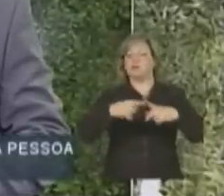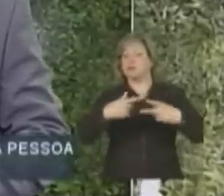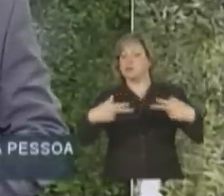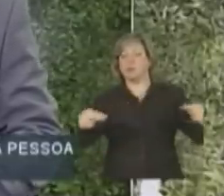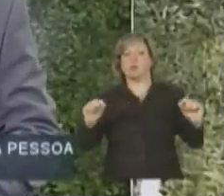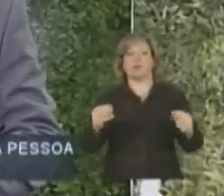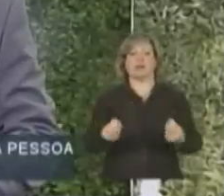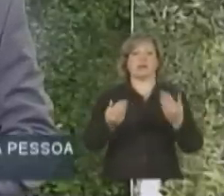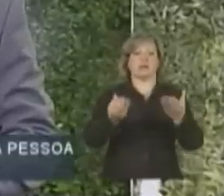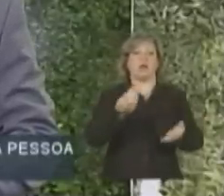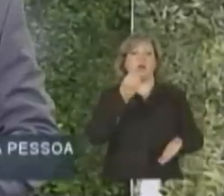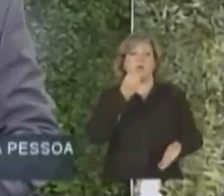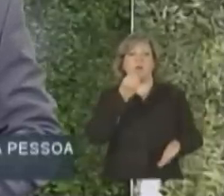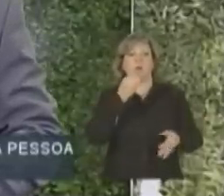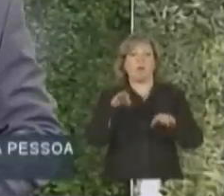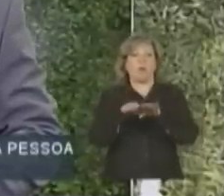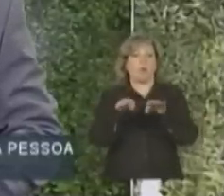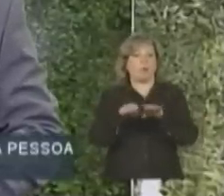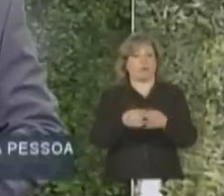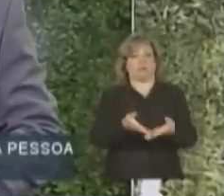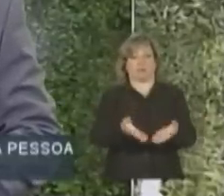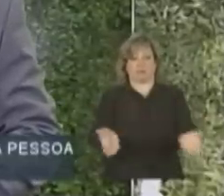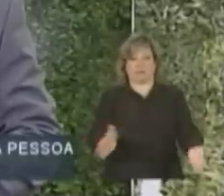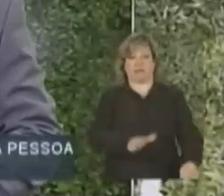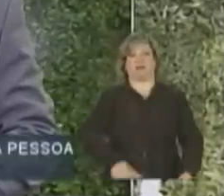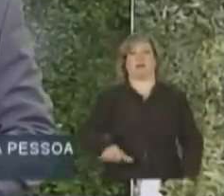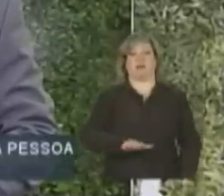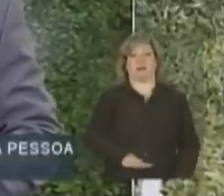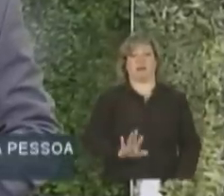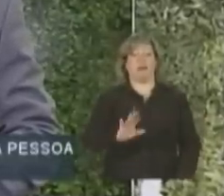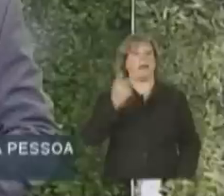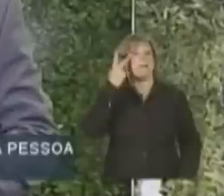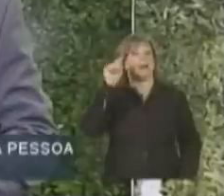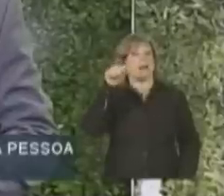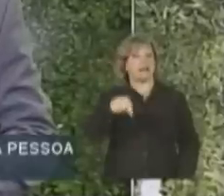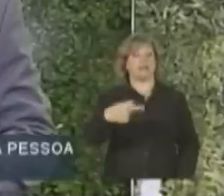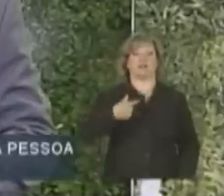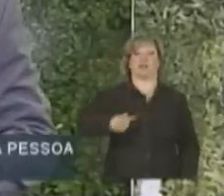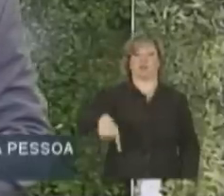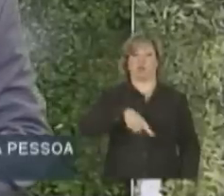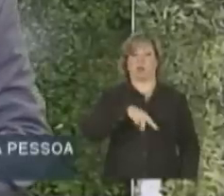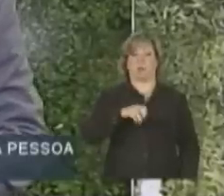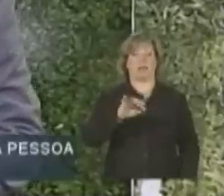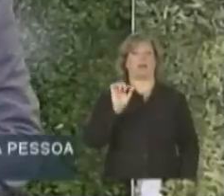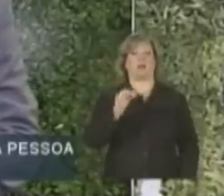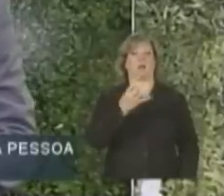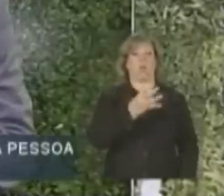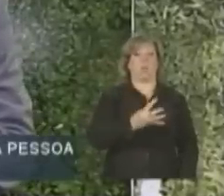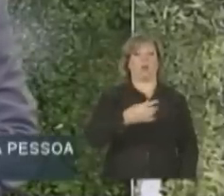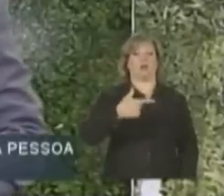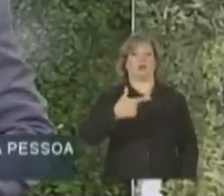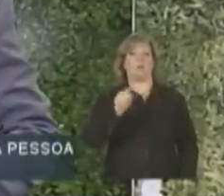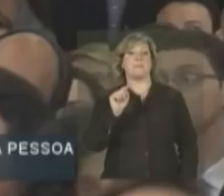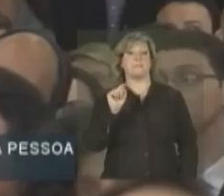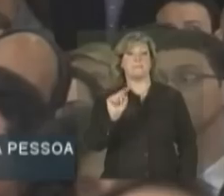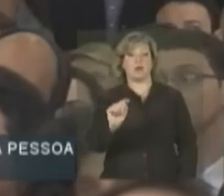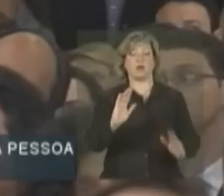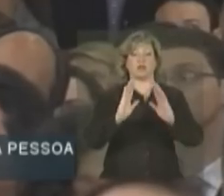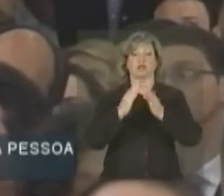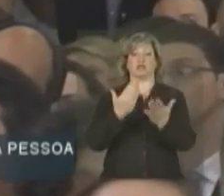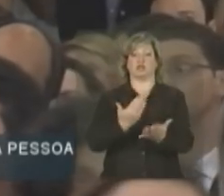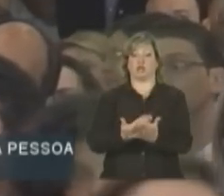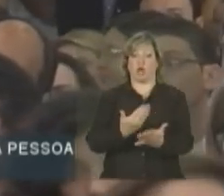equiparação de oportunidade dessas crianças. E para isso, a nossa meta é 42 mil